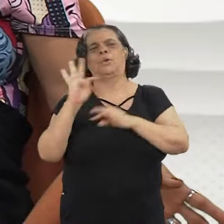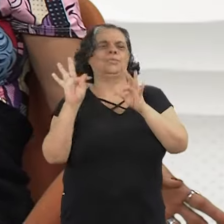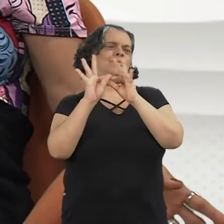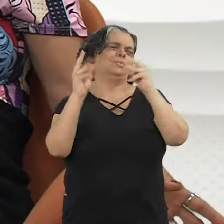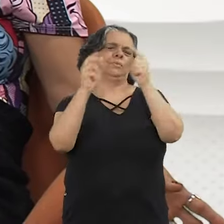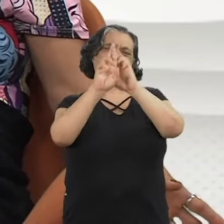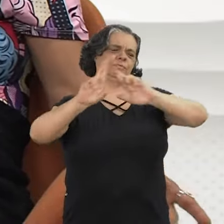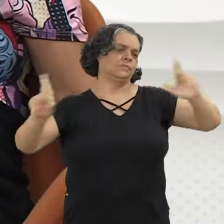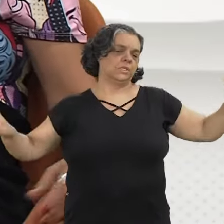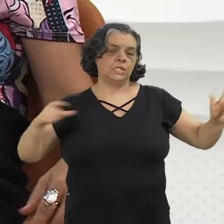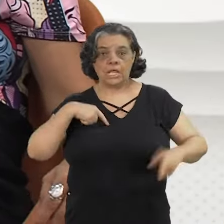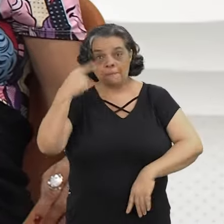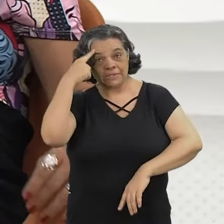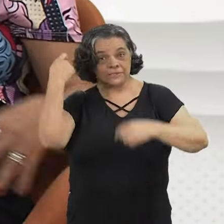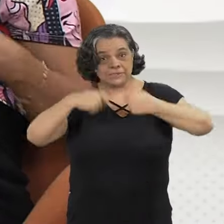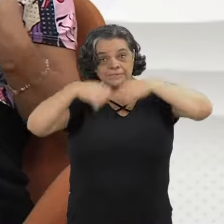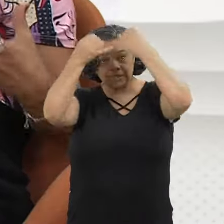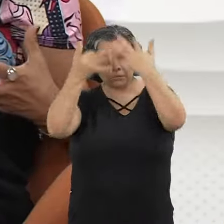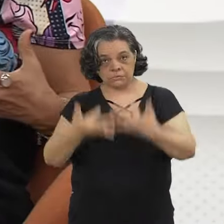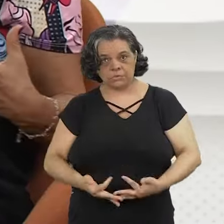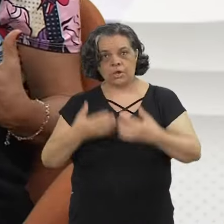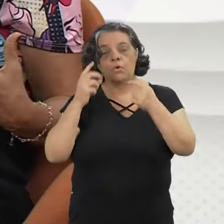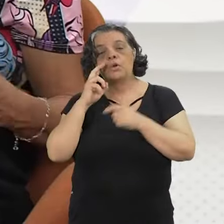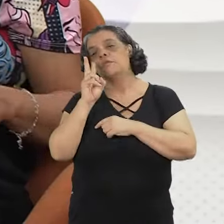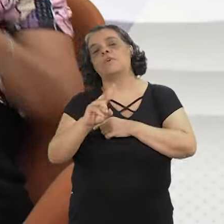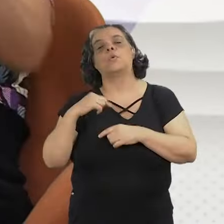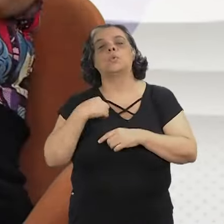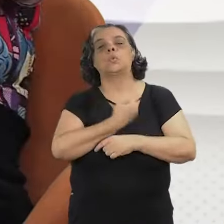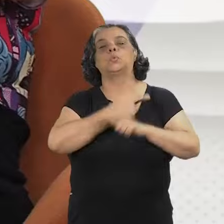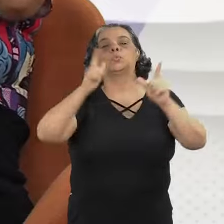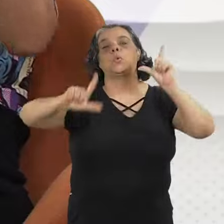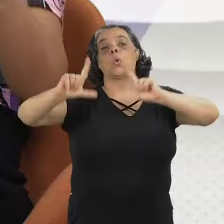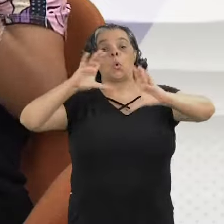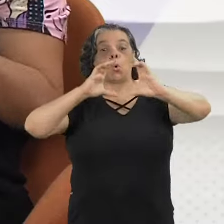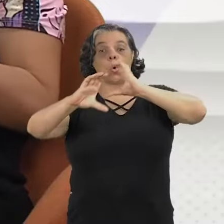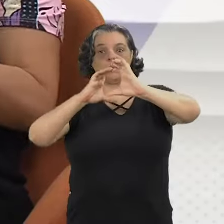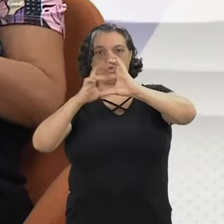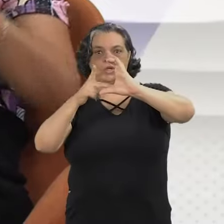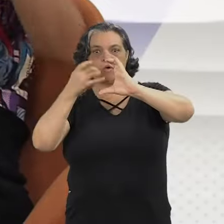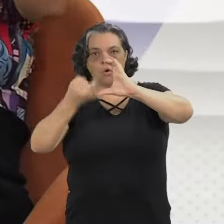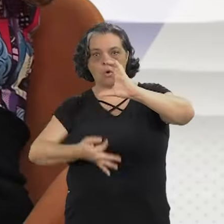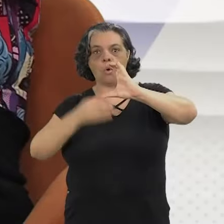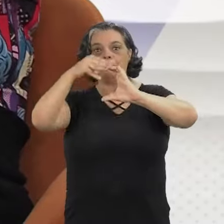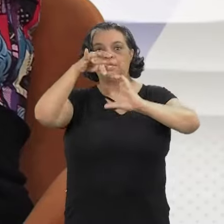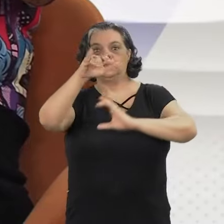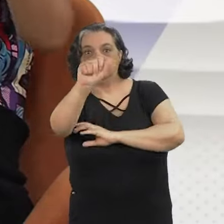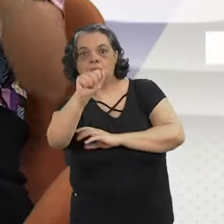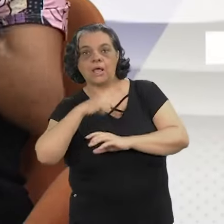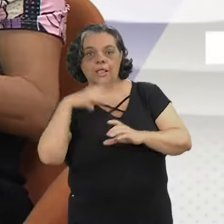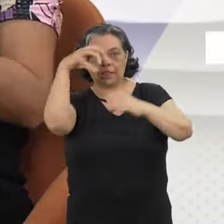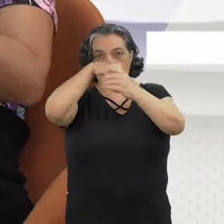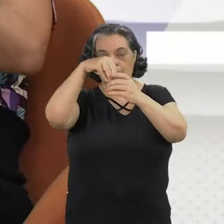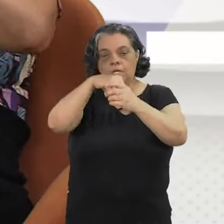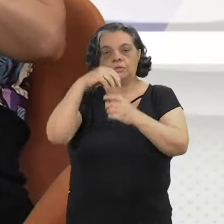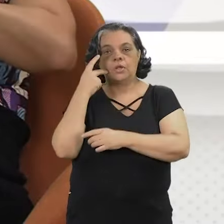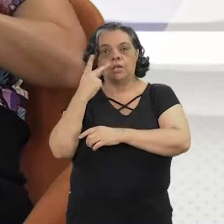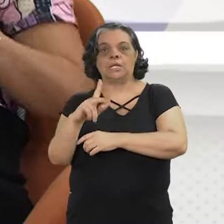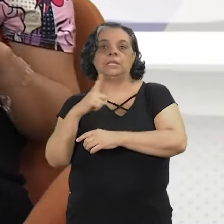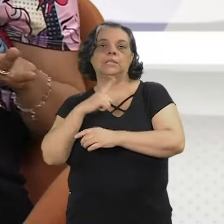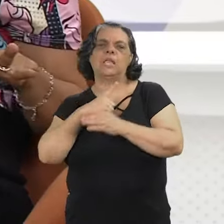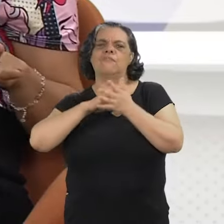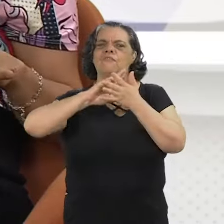total né a gente precisa explicar para quem acompanha a gente que quando a gente fala de comunicação ou de mídia ali dentro ali